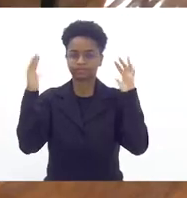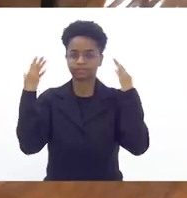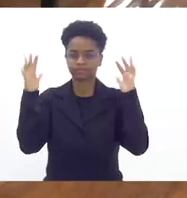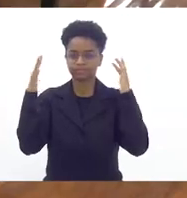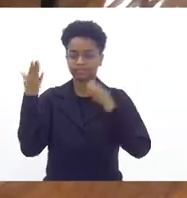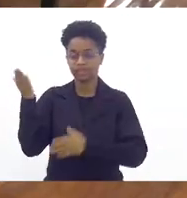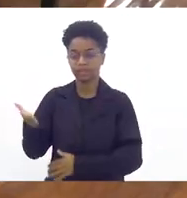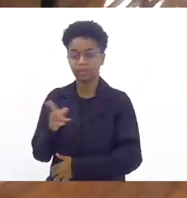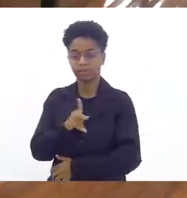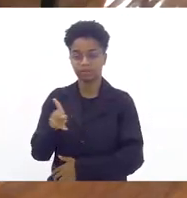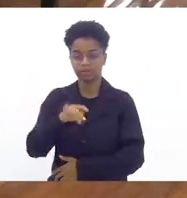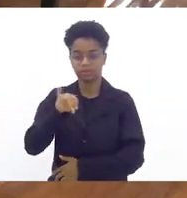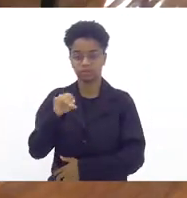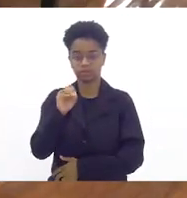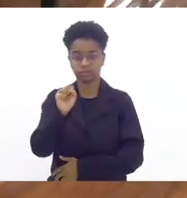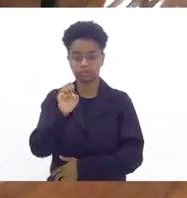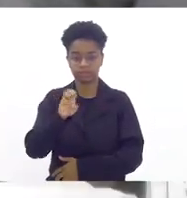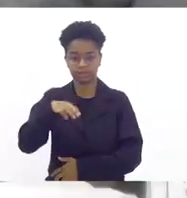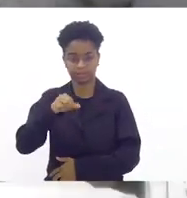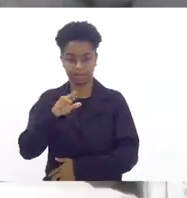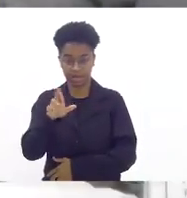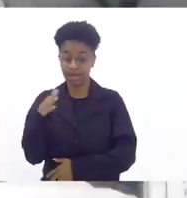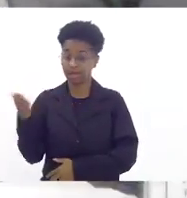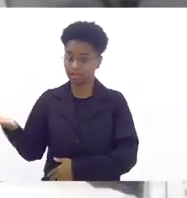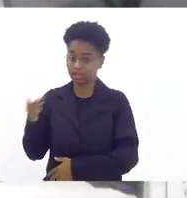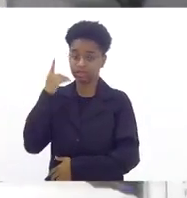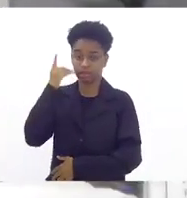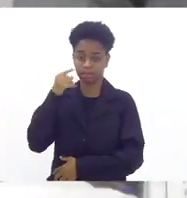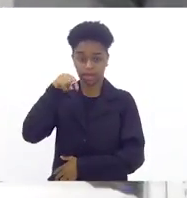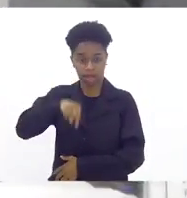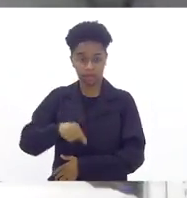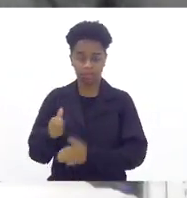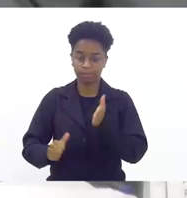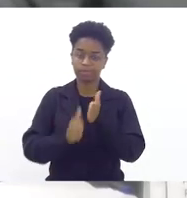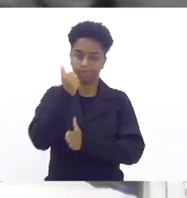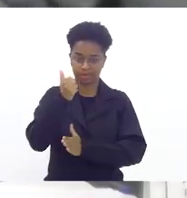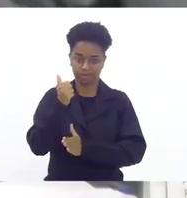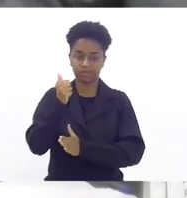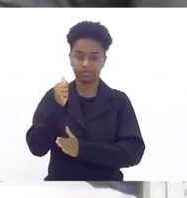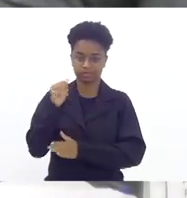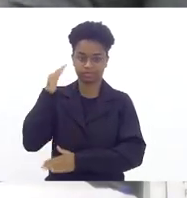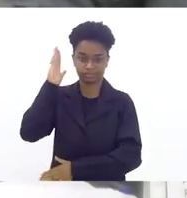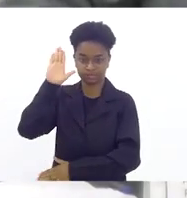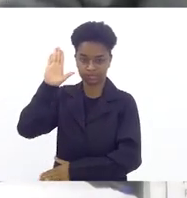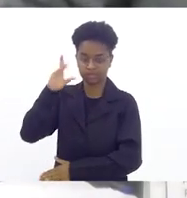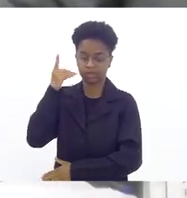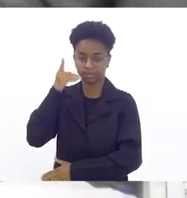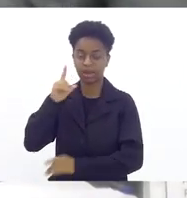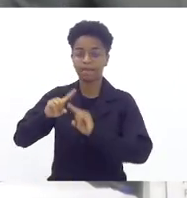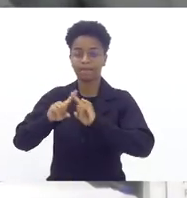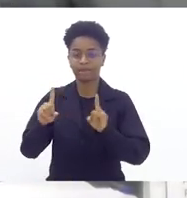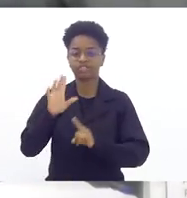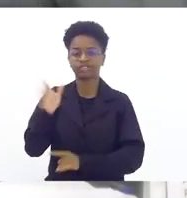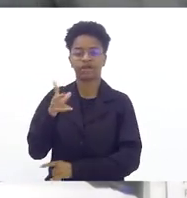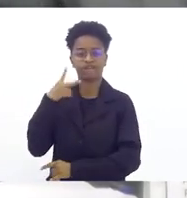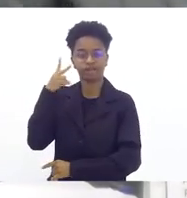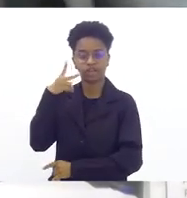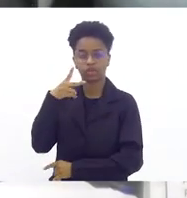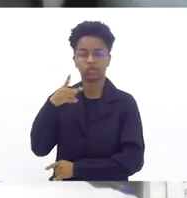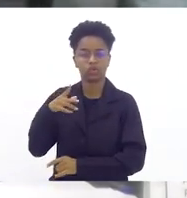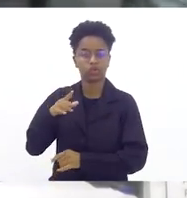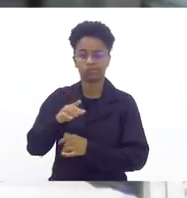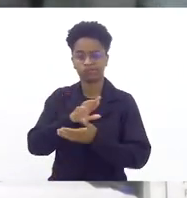professor Josemar. O Josemar é deputado agora, de primeiro mandato, mas ele foi vereador mais de uma vez em São